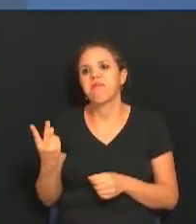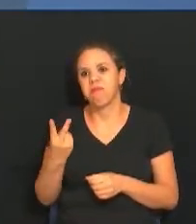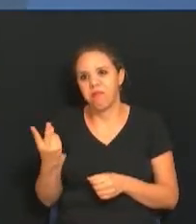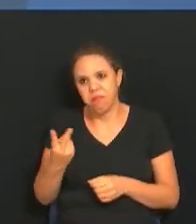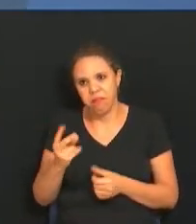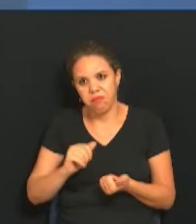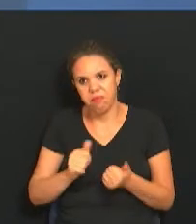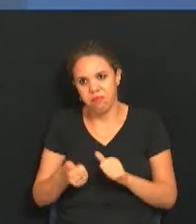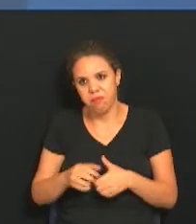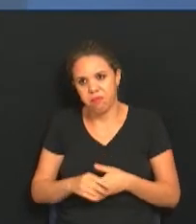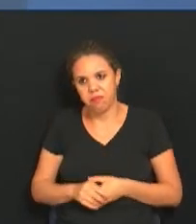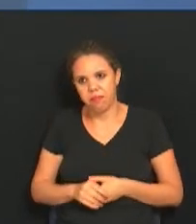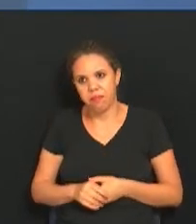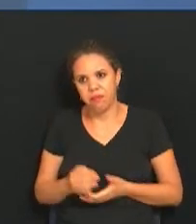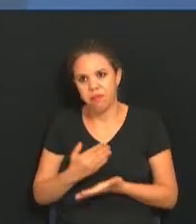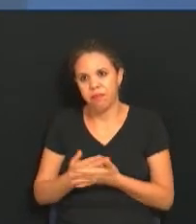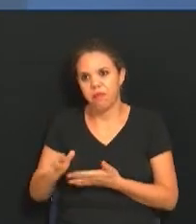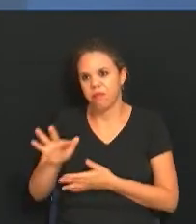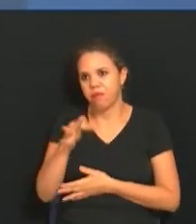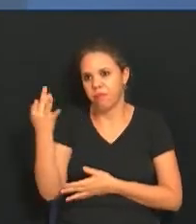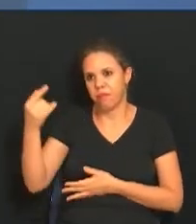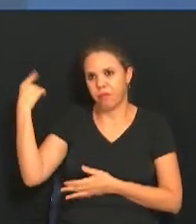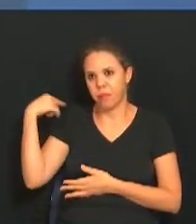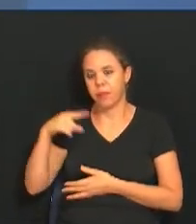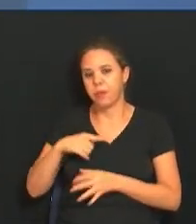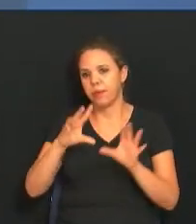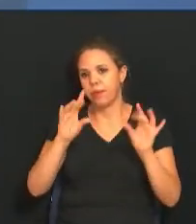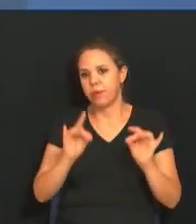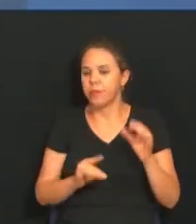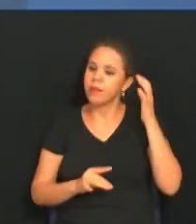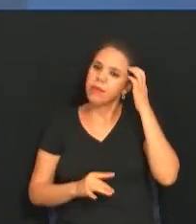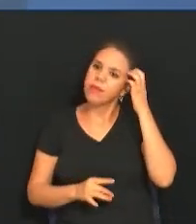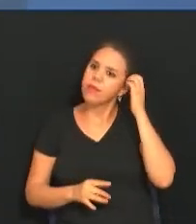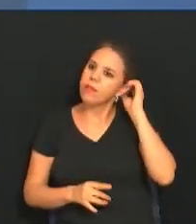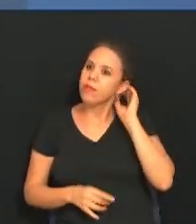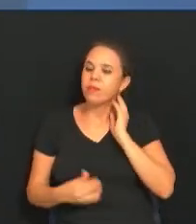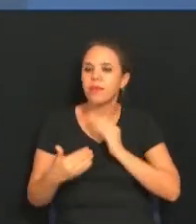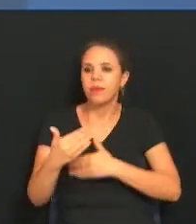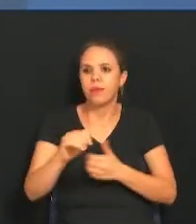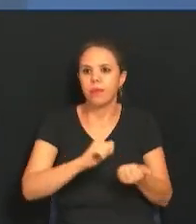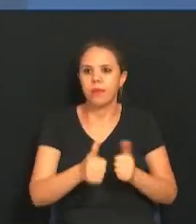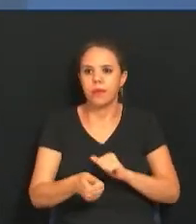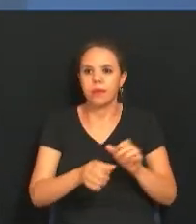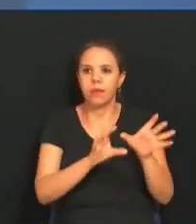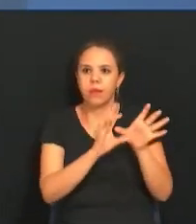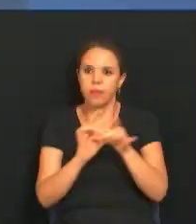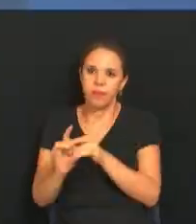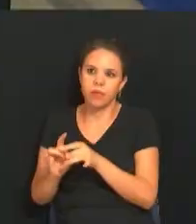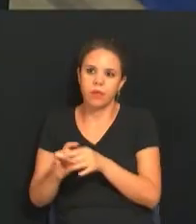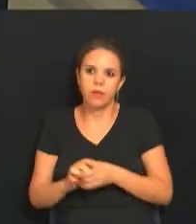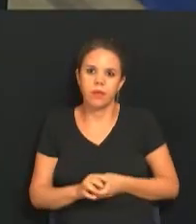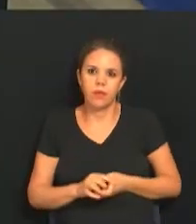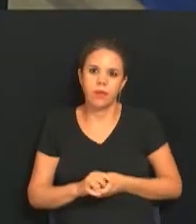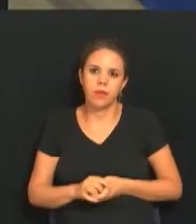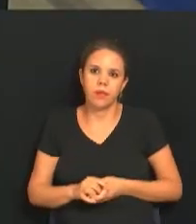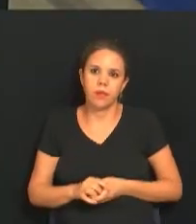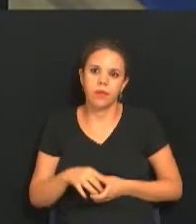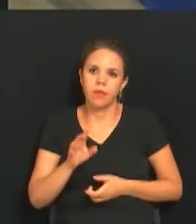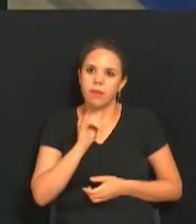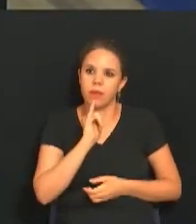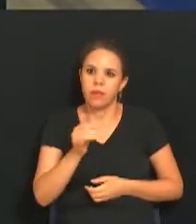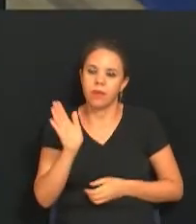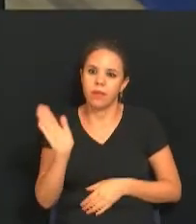esporte. O parkour começou lá na França e tem um detalhe, será o próximo esporte olímpico. E, vereador, a gente já falou um pouquinho